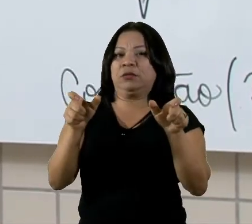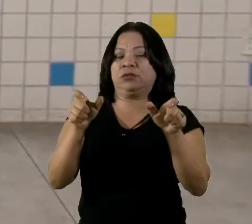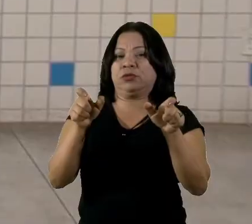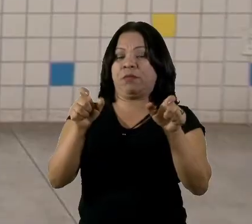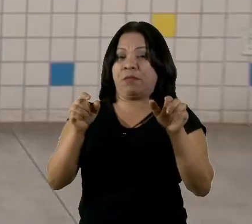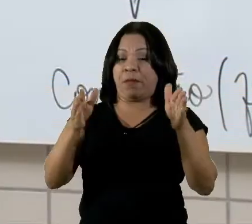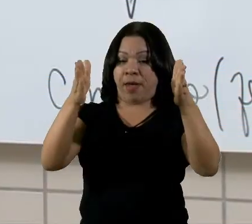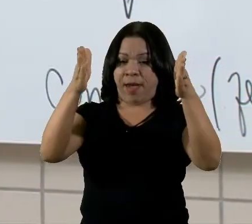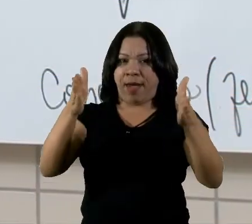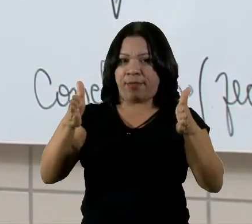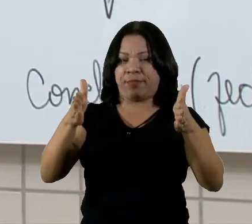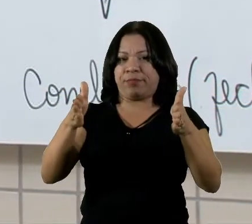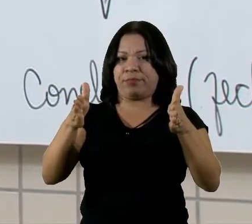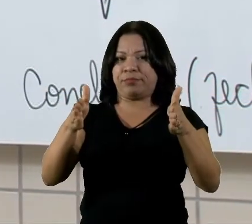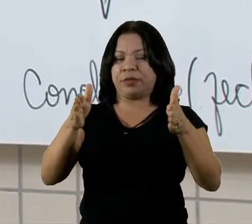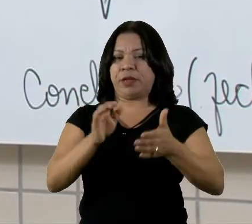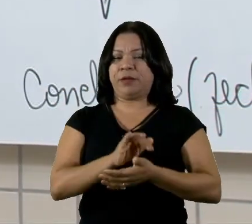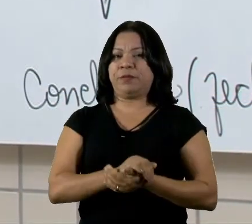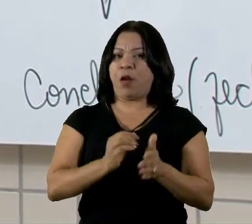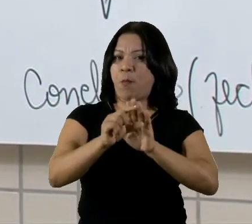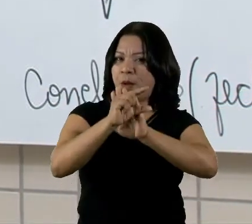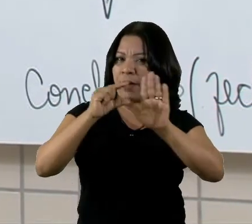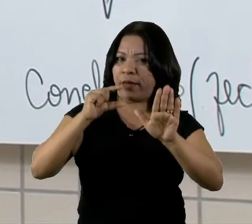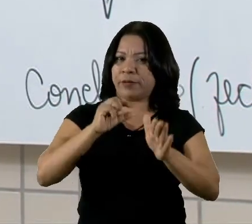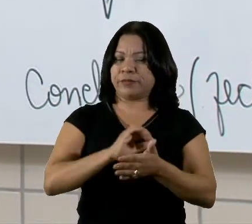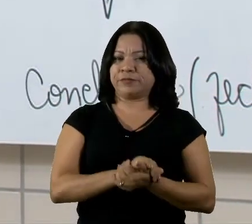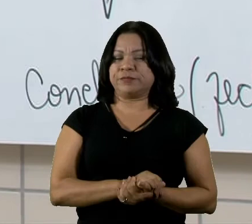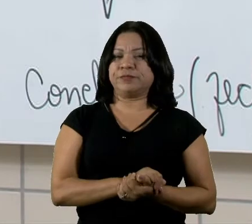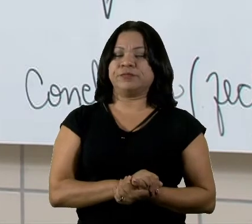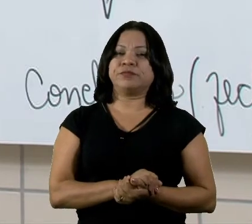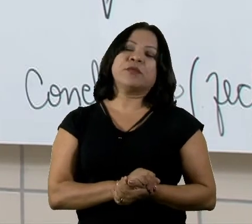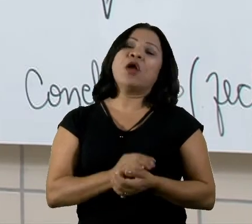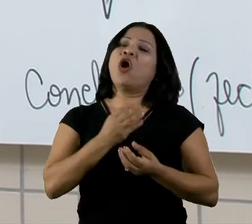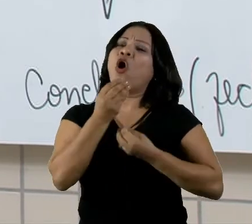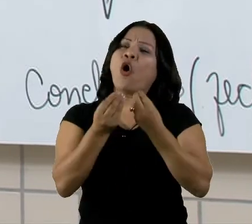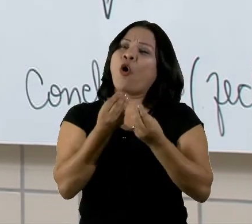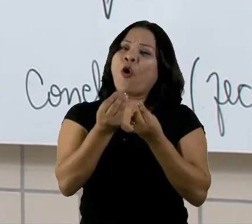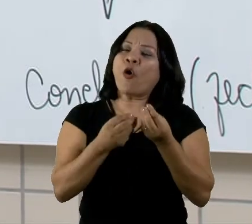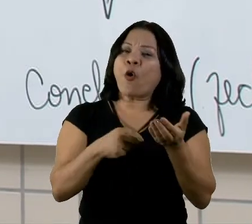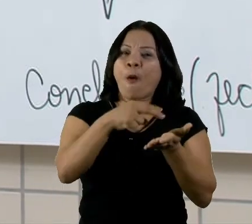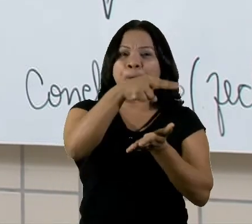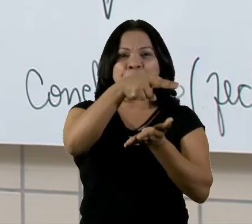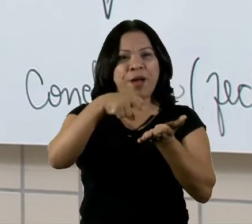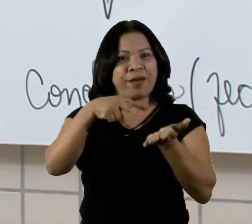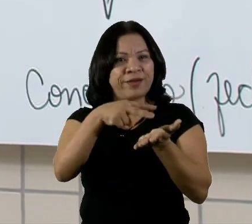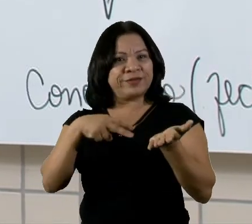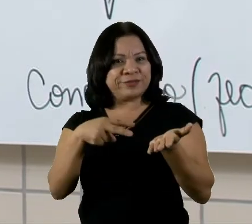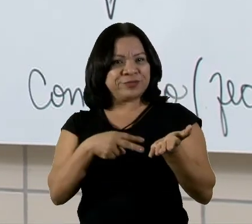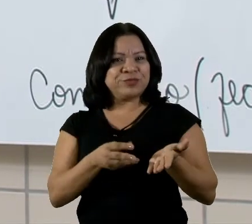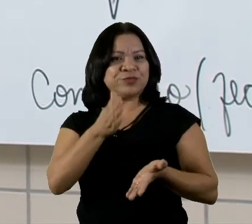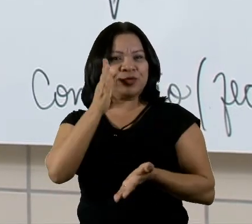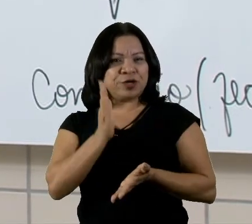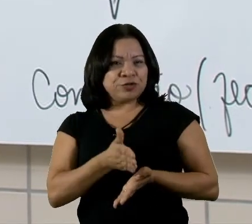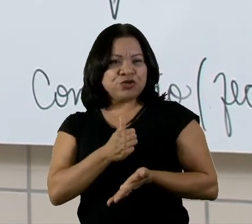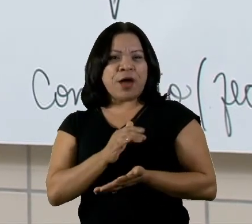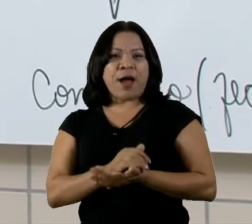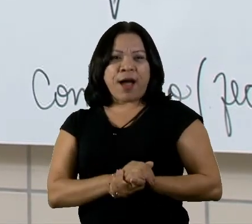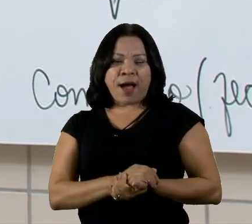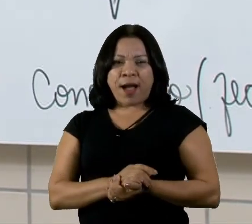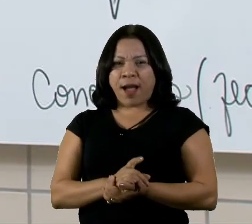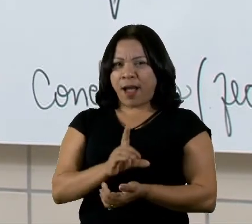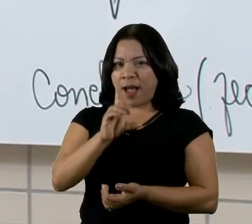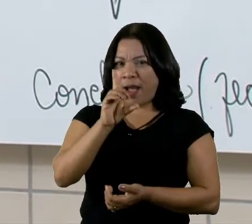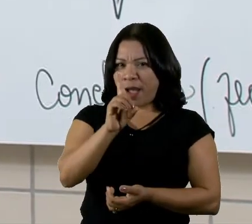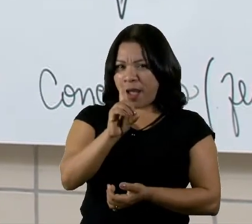parágrafo. Agora eu quero saber de vocês como anda a leitura do Dom Quixote, que foi tema da nossa aula de PPT, da